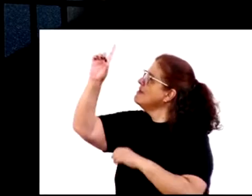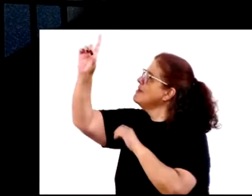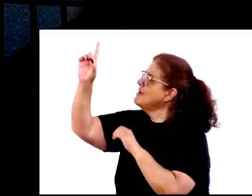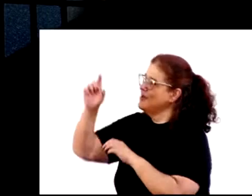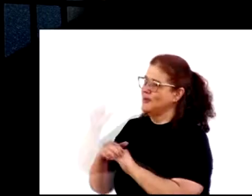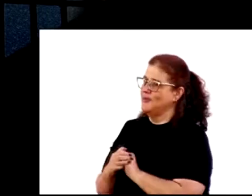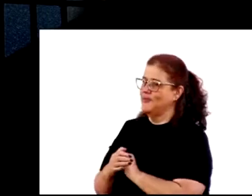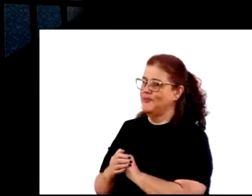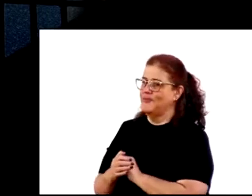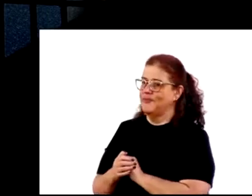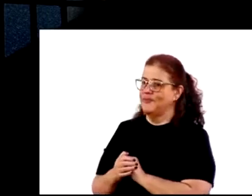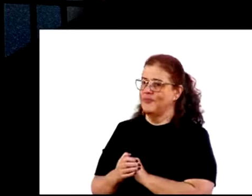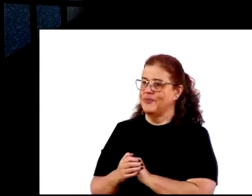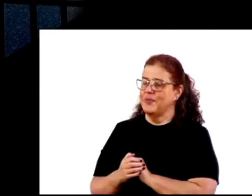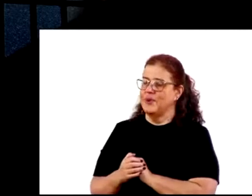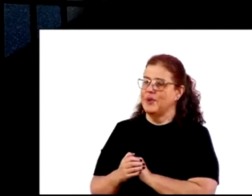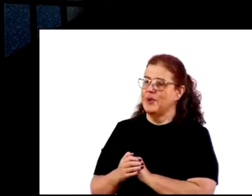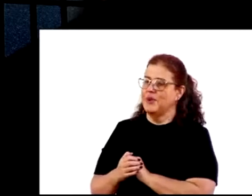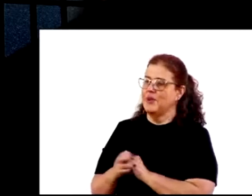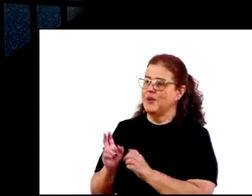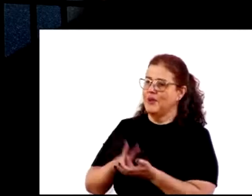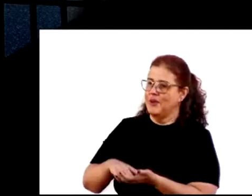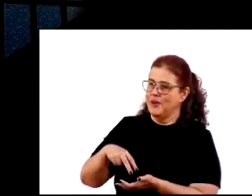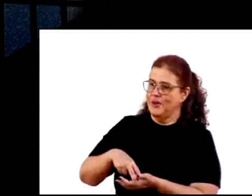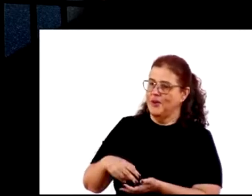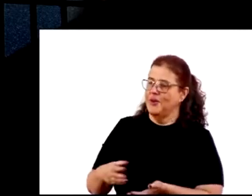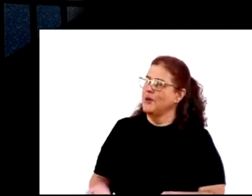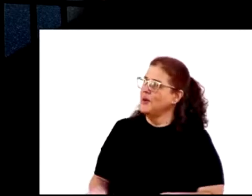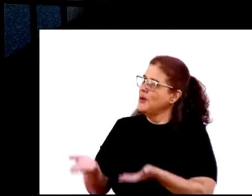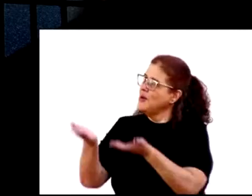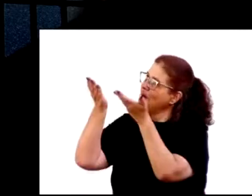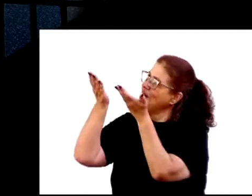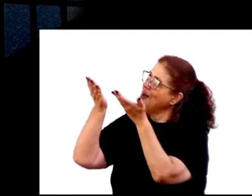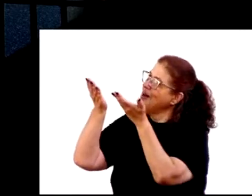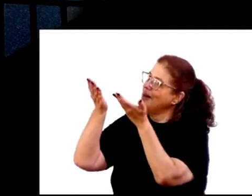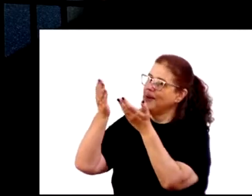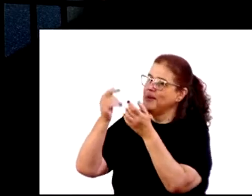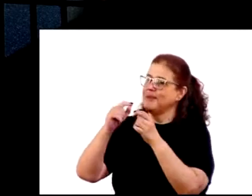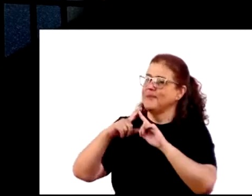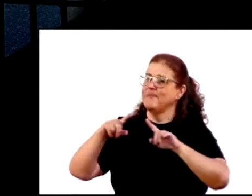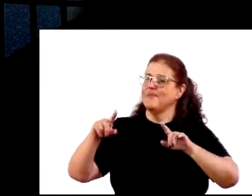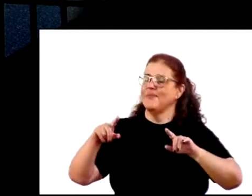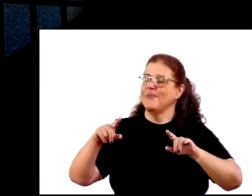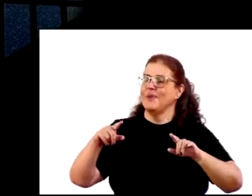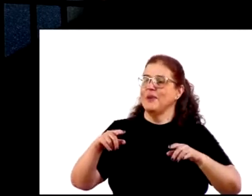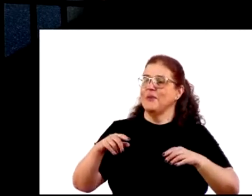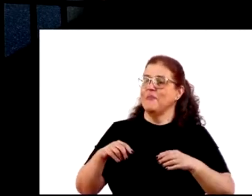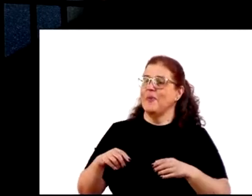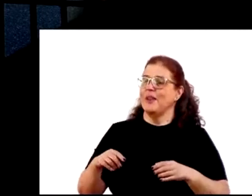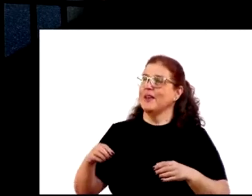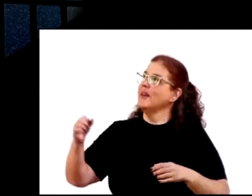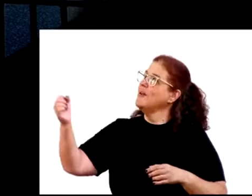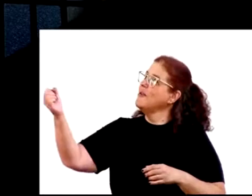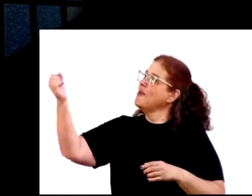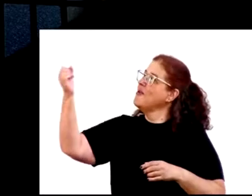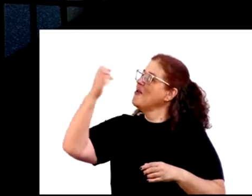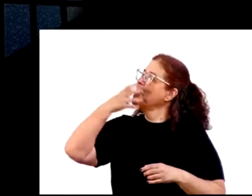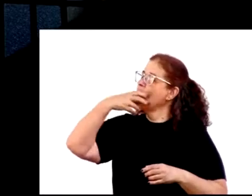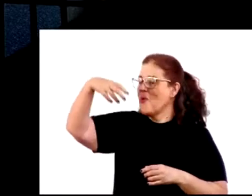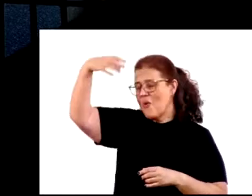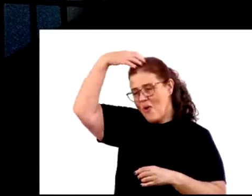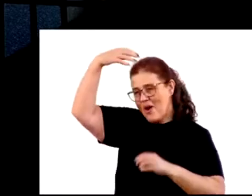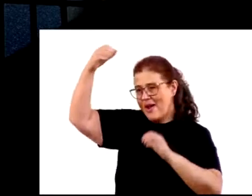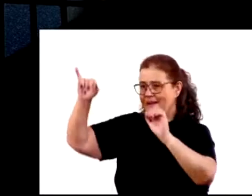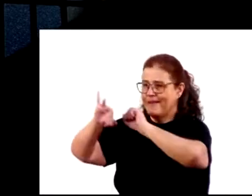Levantai, ó portas, as vossas cabeças, levantai-vos, ó portais eternos, para que entre o Rei da Glória. Quem é o Rei